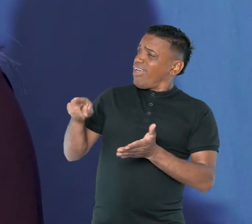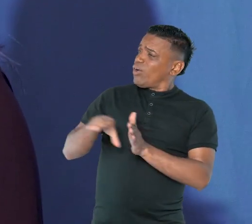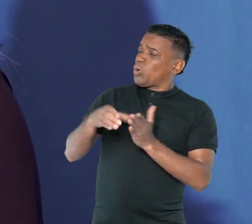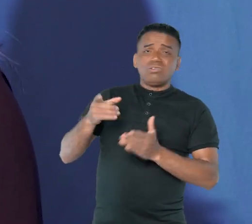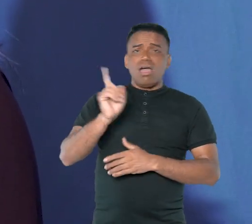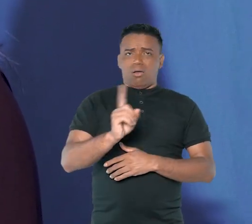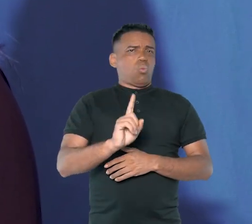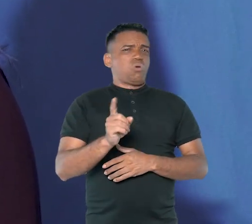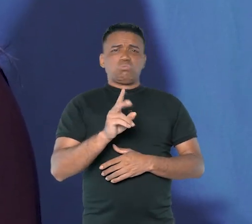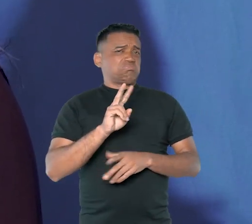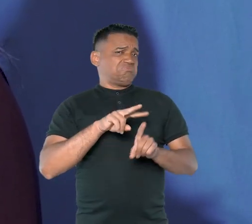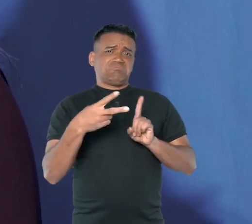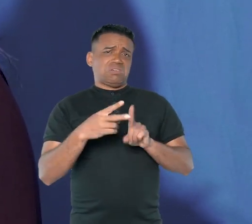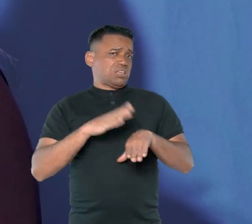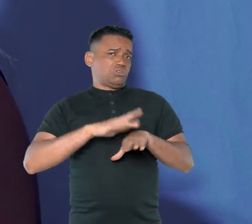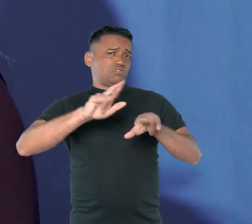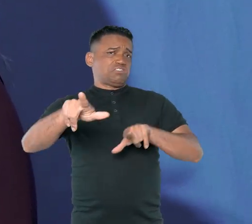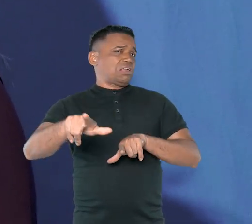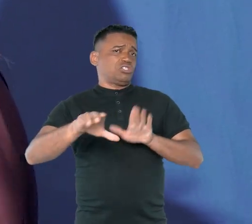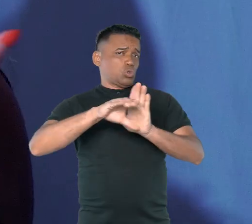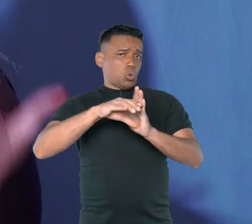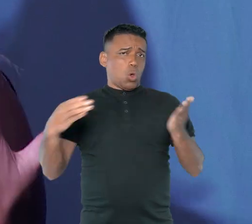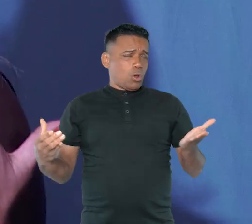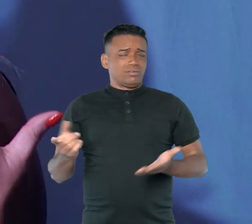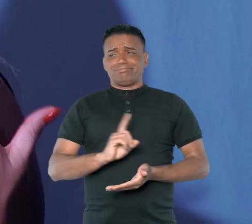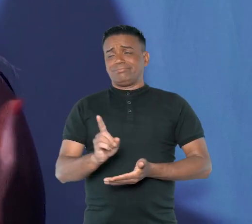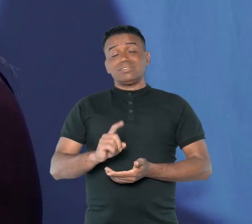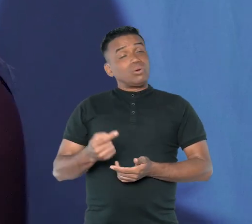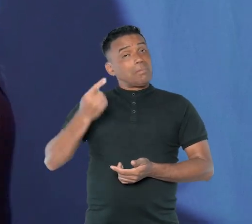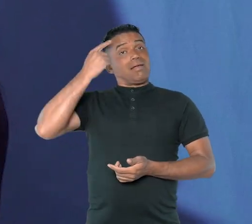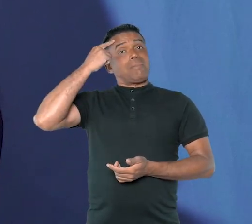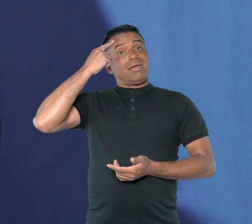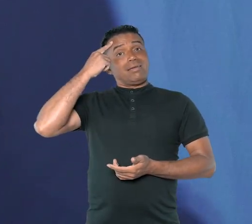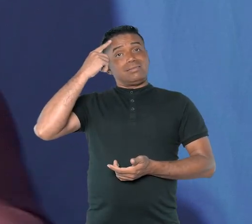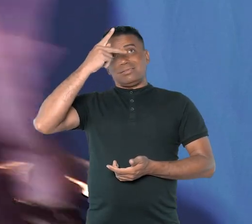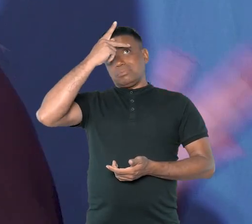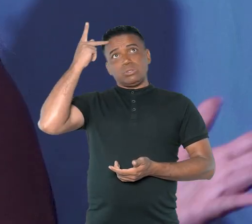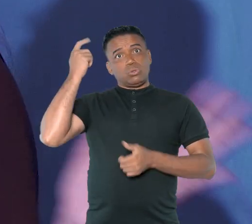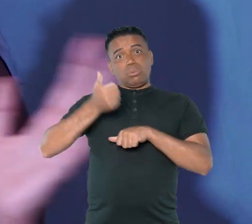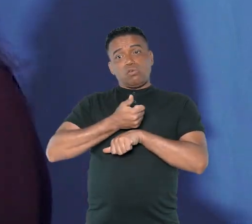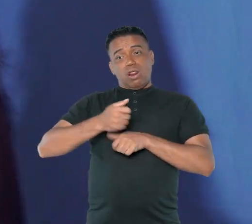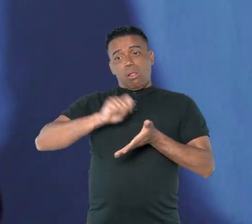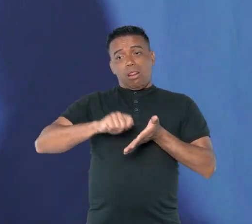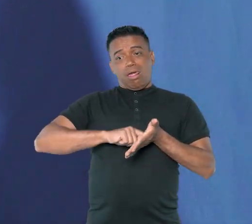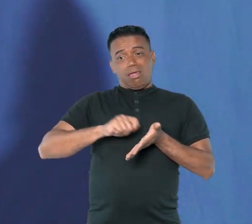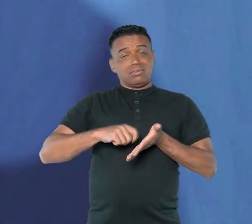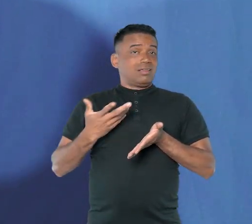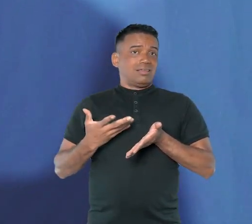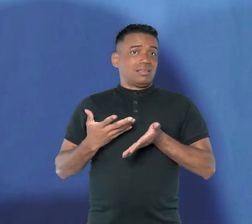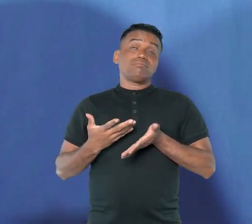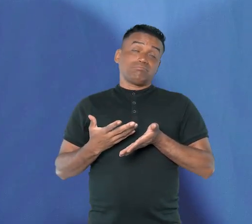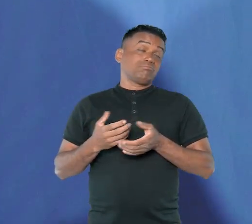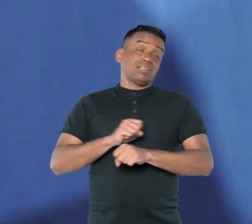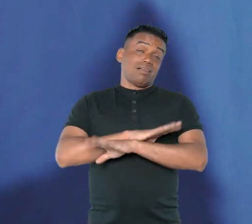vejo como crônicas, porque eu acho que, pelo menos na minha cabeça de autora, existe... Claro que você pode... Porque quando